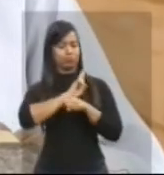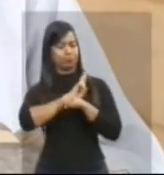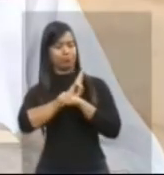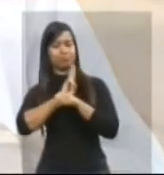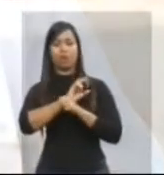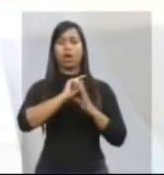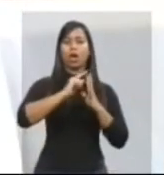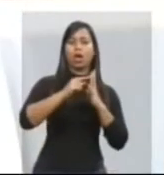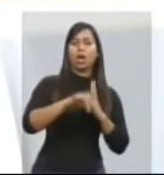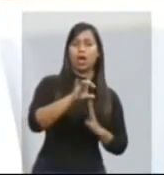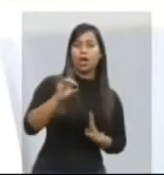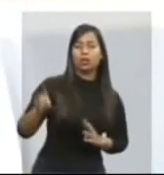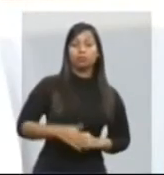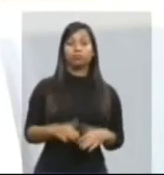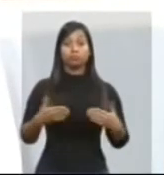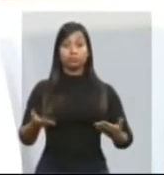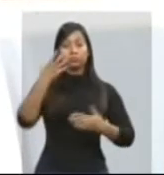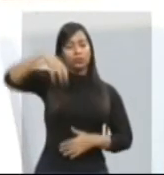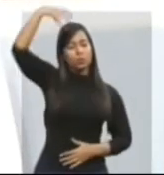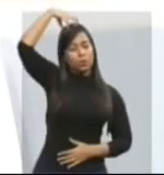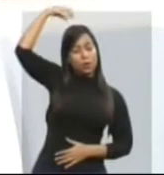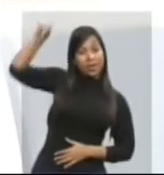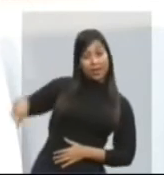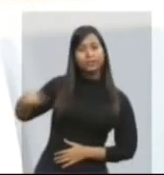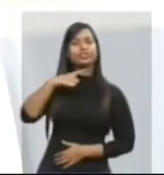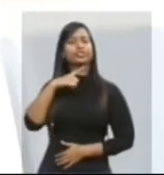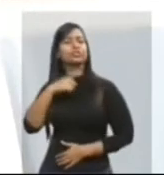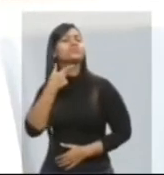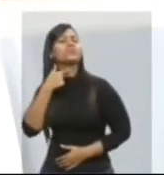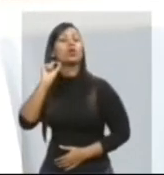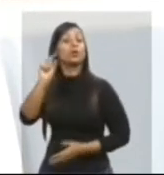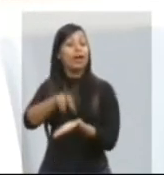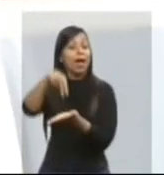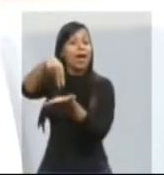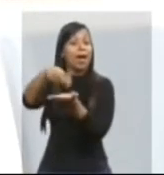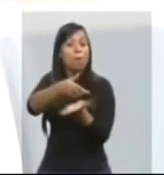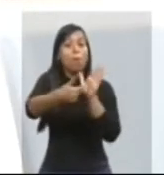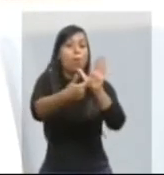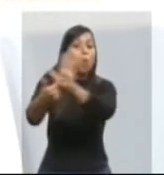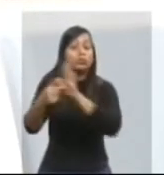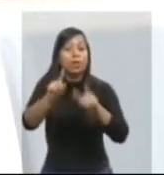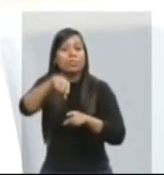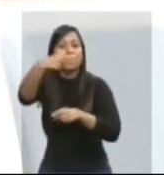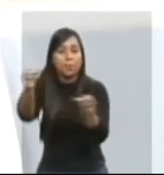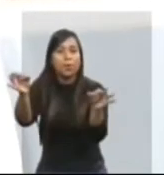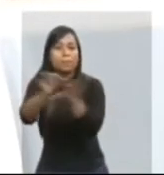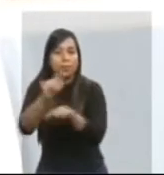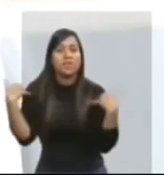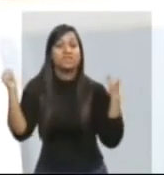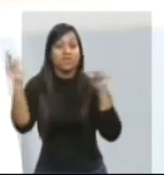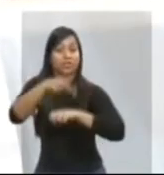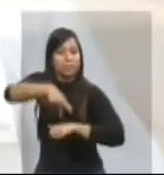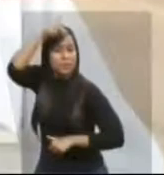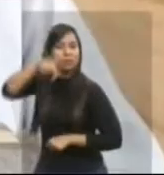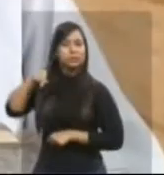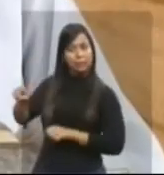soldados cada um. Herodes tinha a intenção de apresentá-lo ao povo depois da festa da